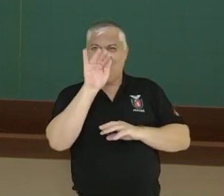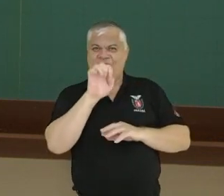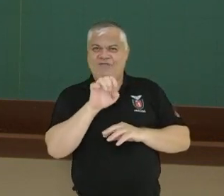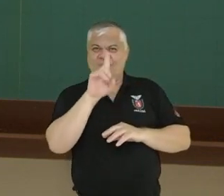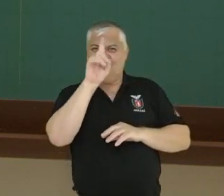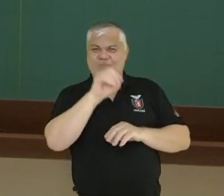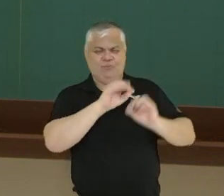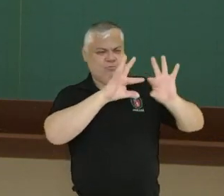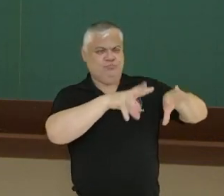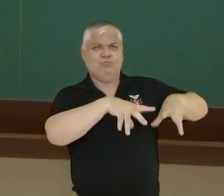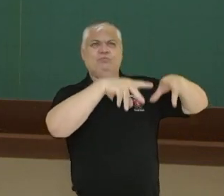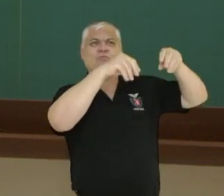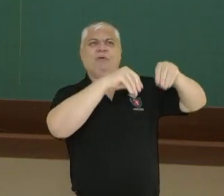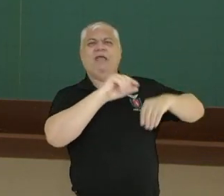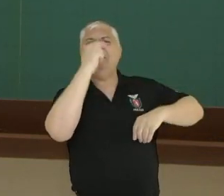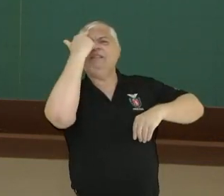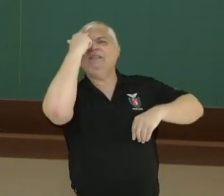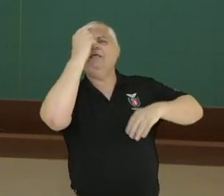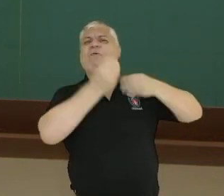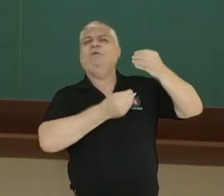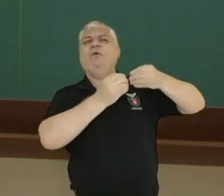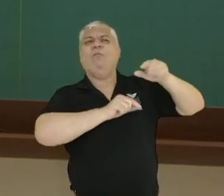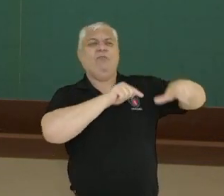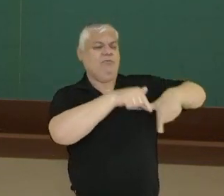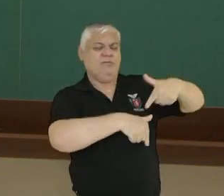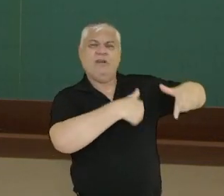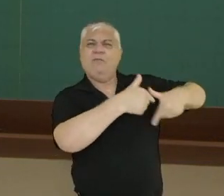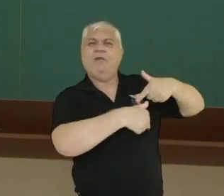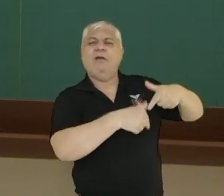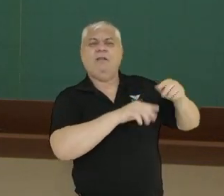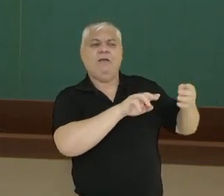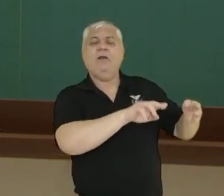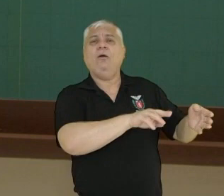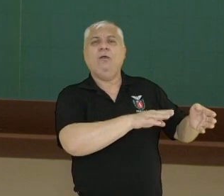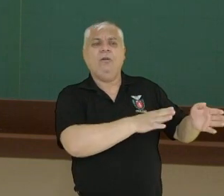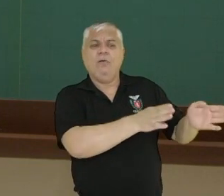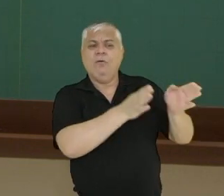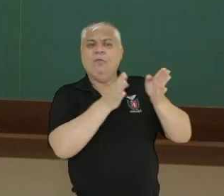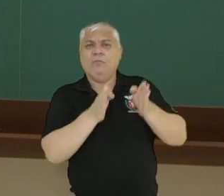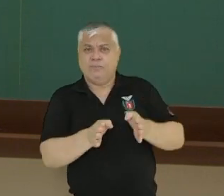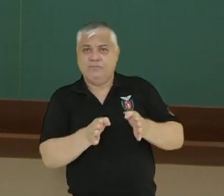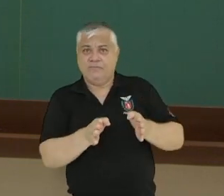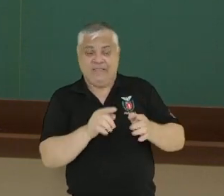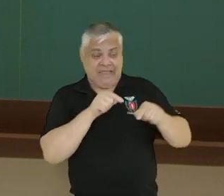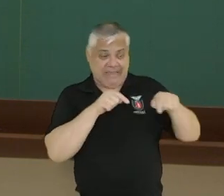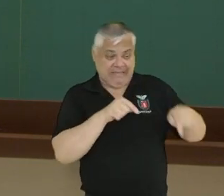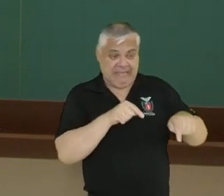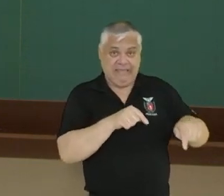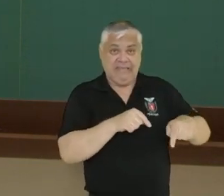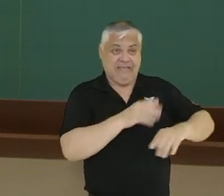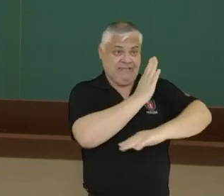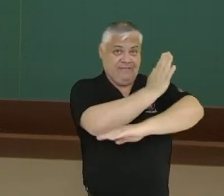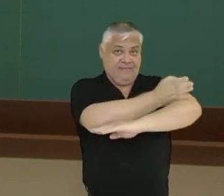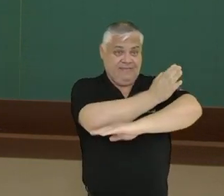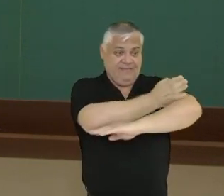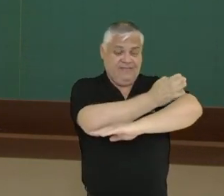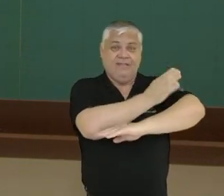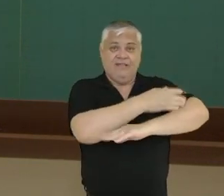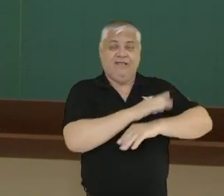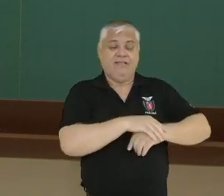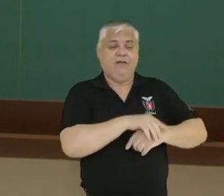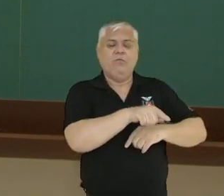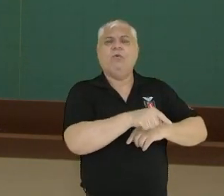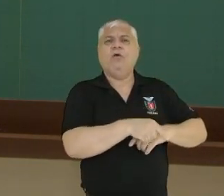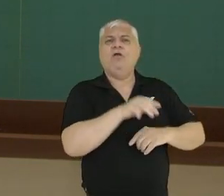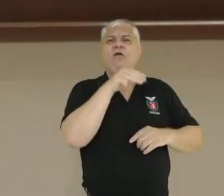nos ajuda a entender essa passagem do significado do trabalho lá na Idade Média para a Era Moderna.